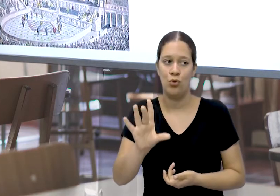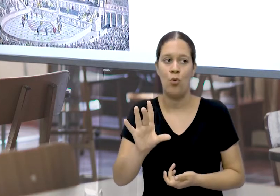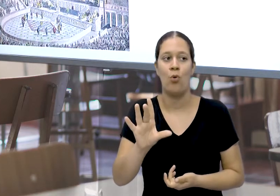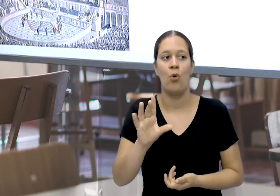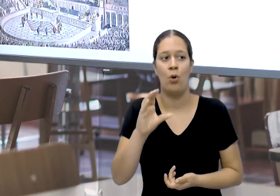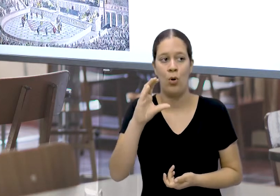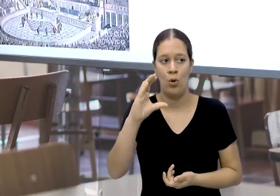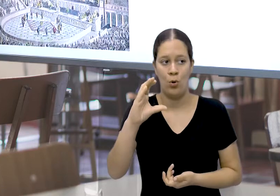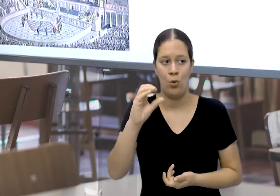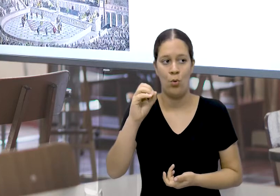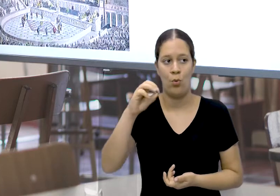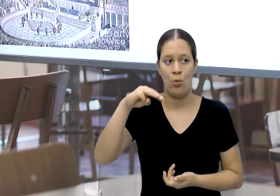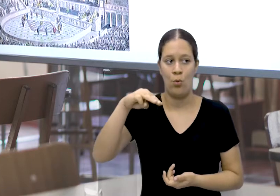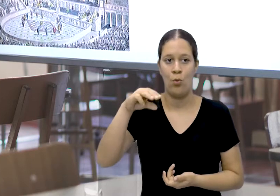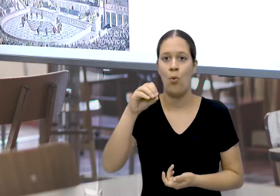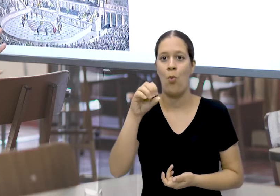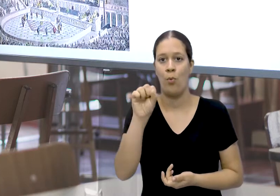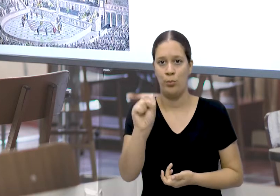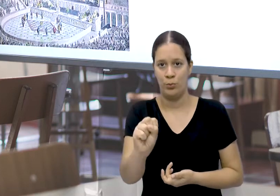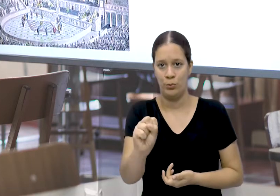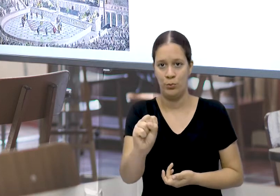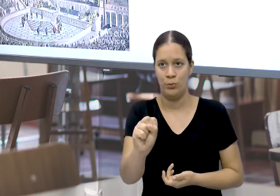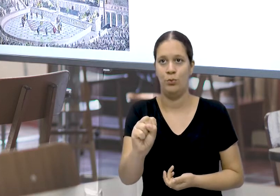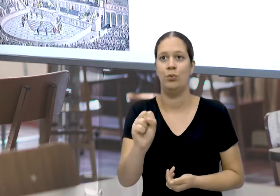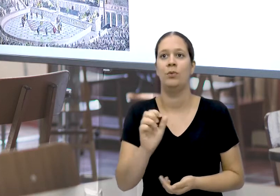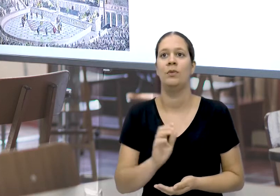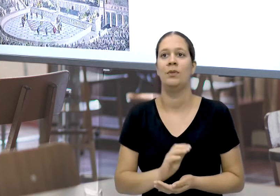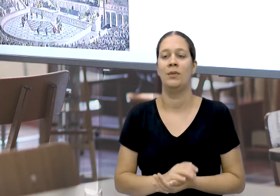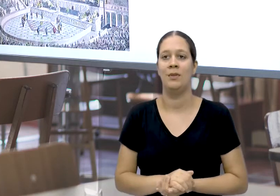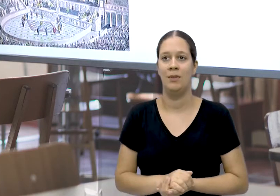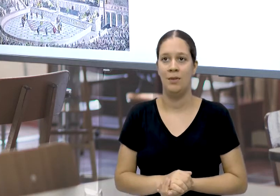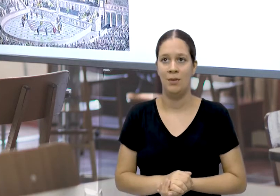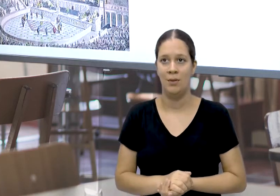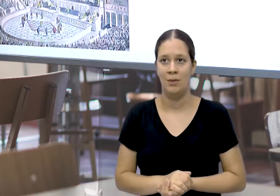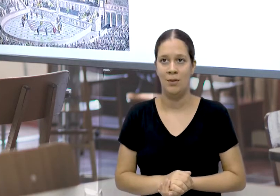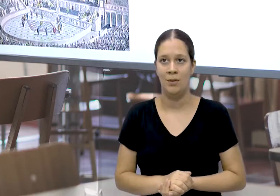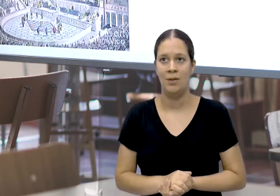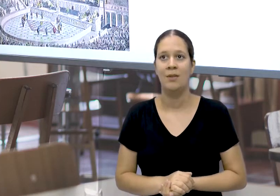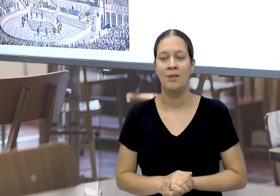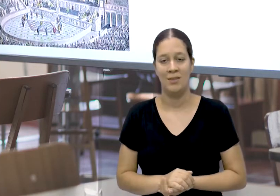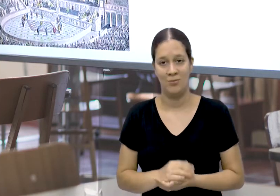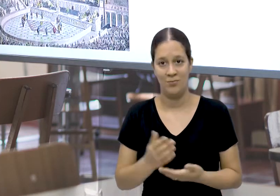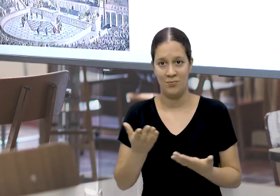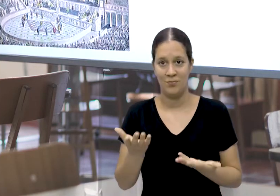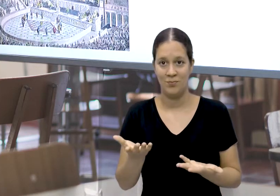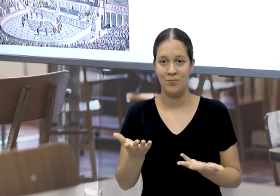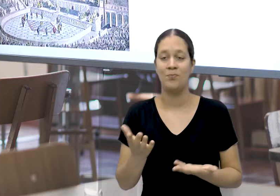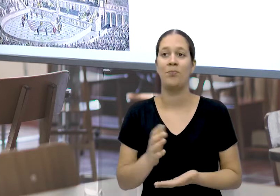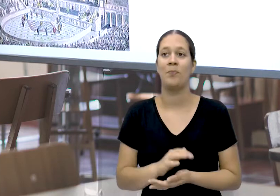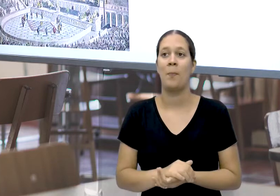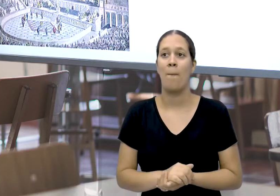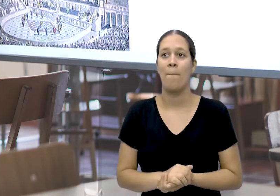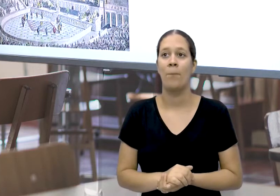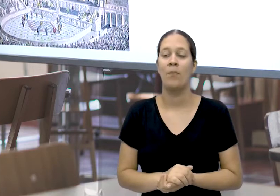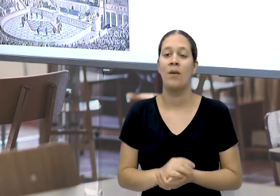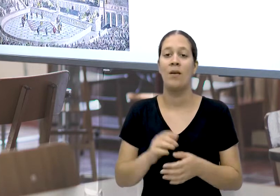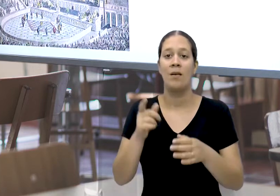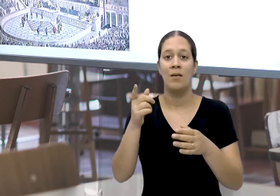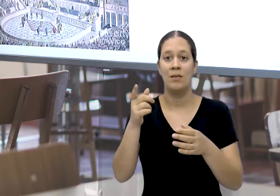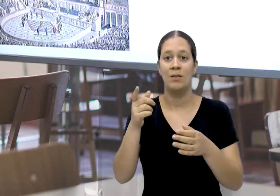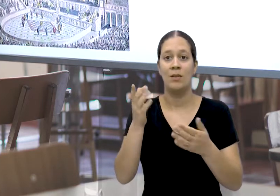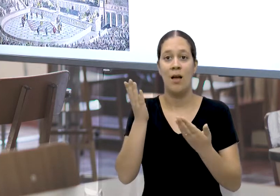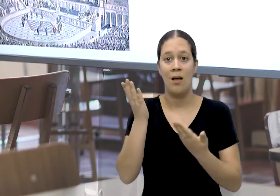por exemplo, celebração da primavera, celebração do verão, celebração da colheita. Sempre existia um momento em que se matava